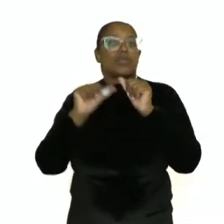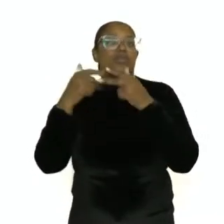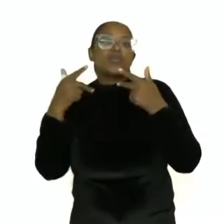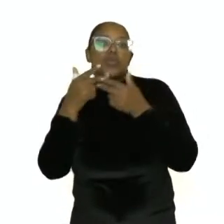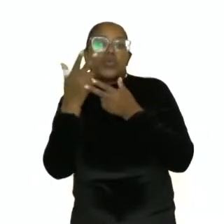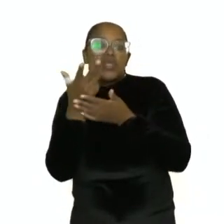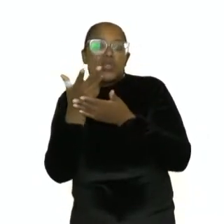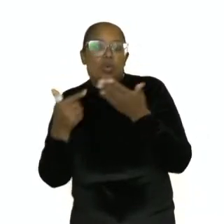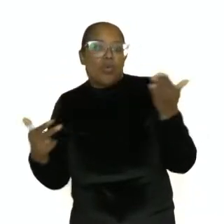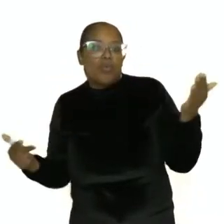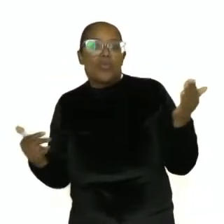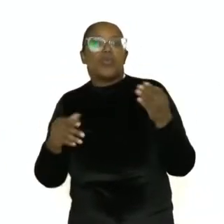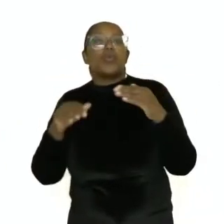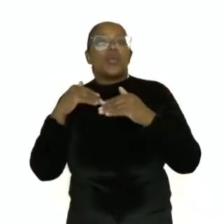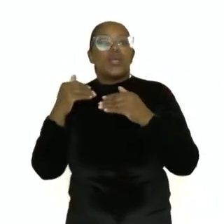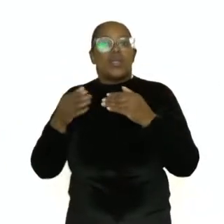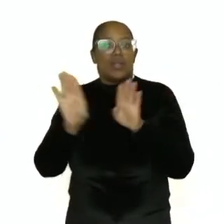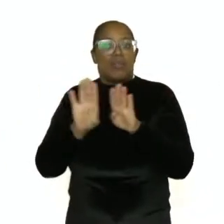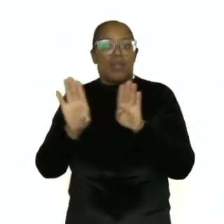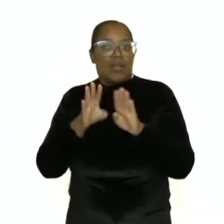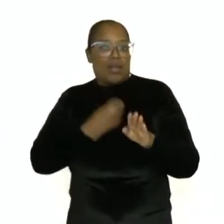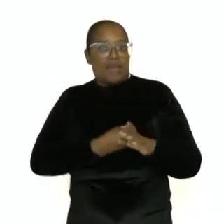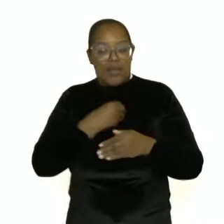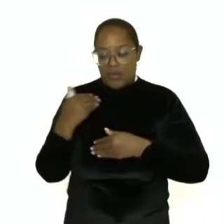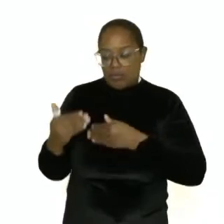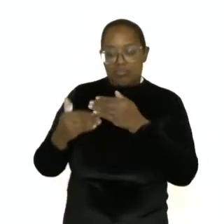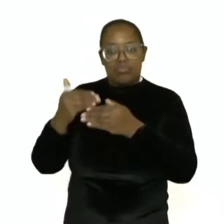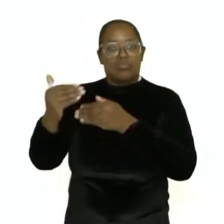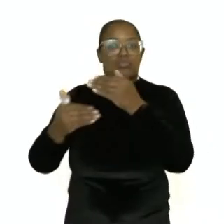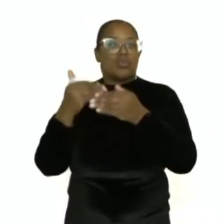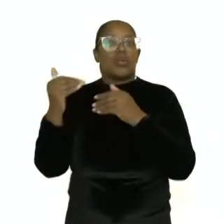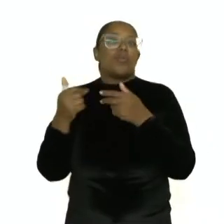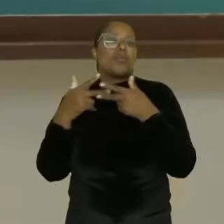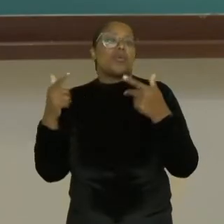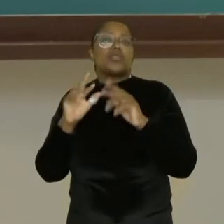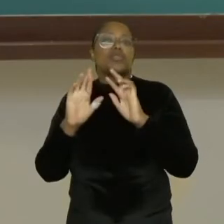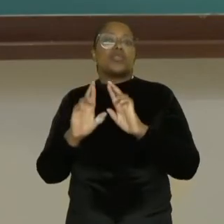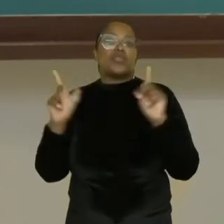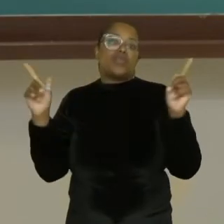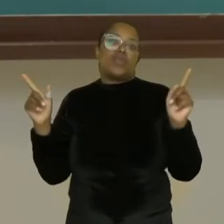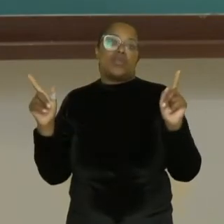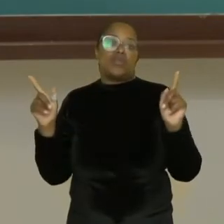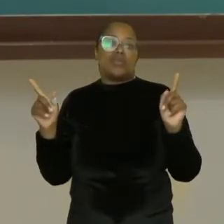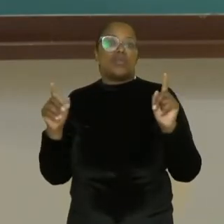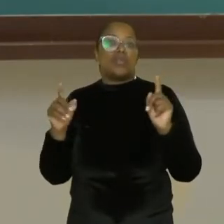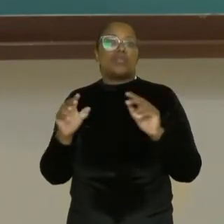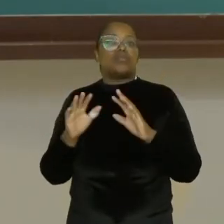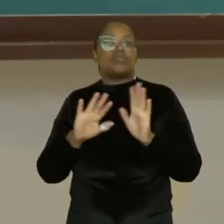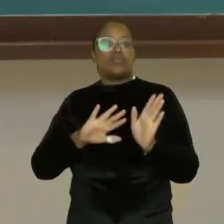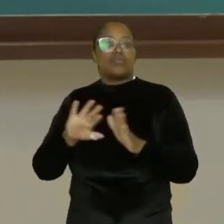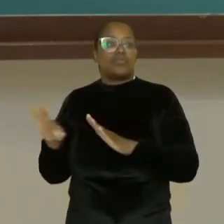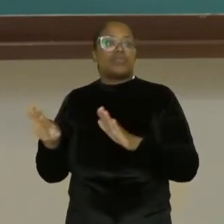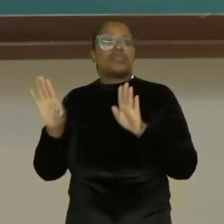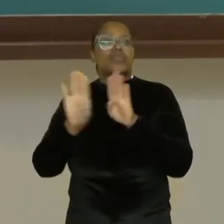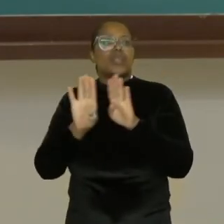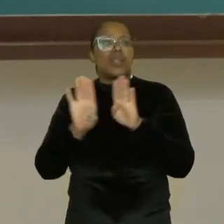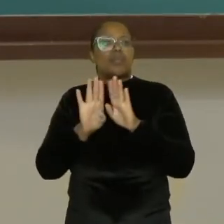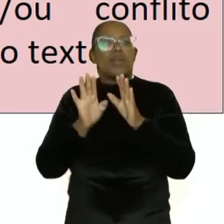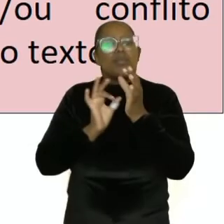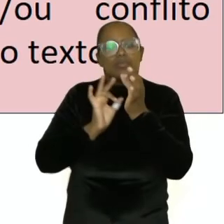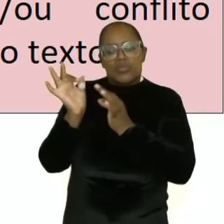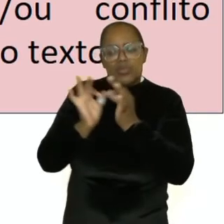e do cotidiano em uma vivência que inclui experiências sobrenaturais ou fantásticas. Estrutura da